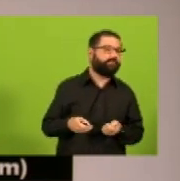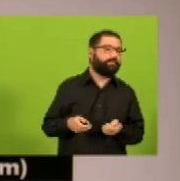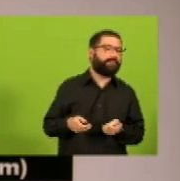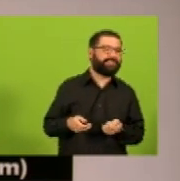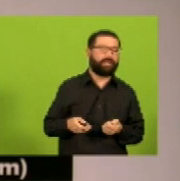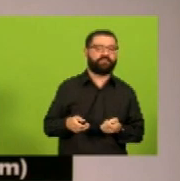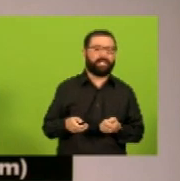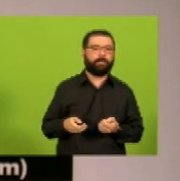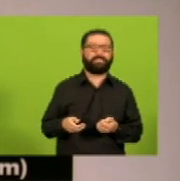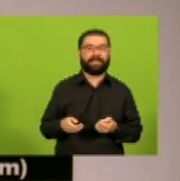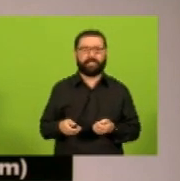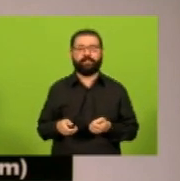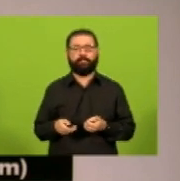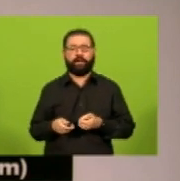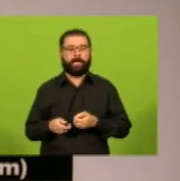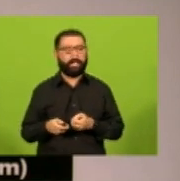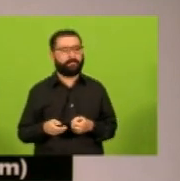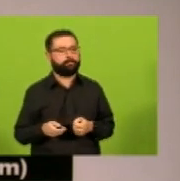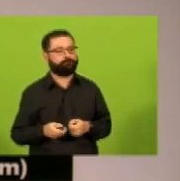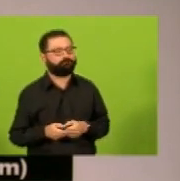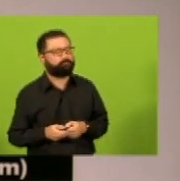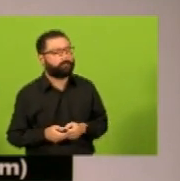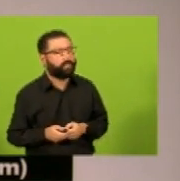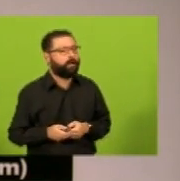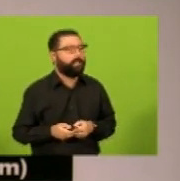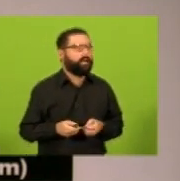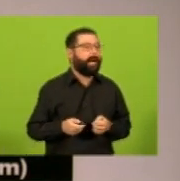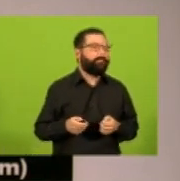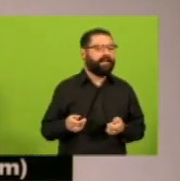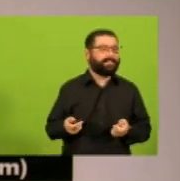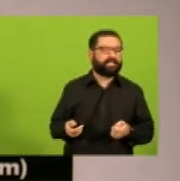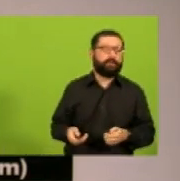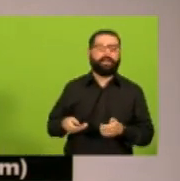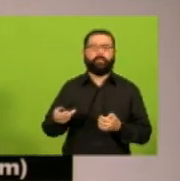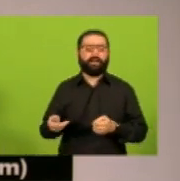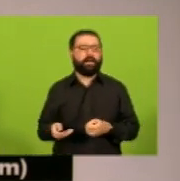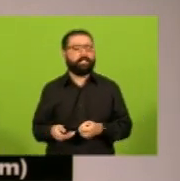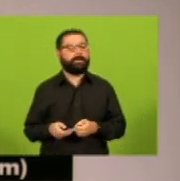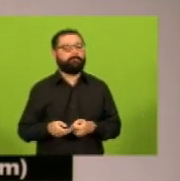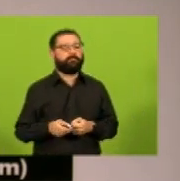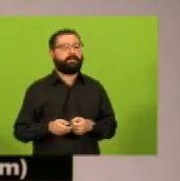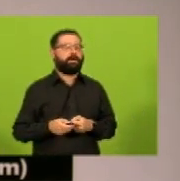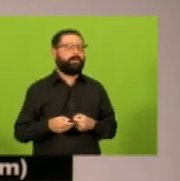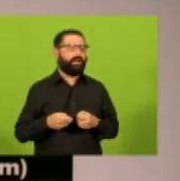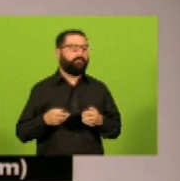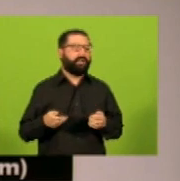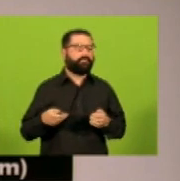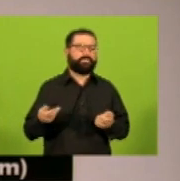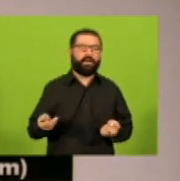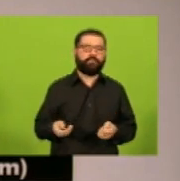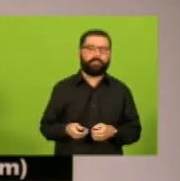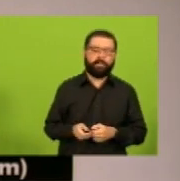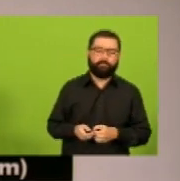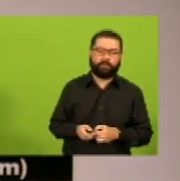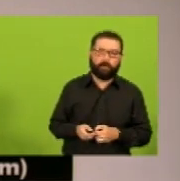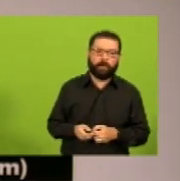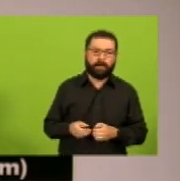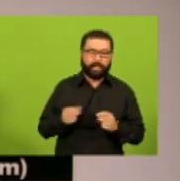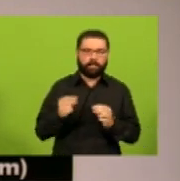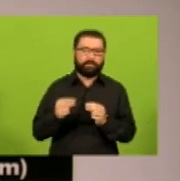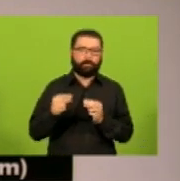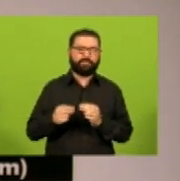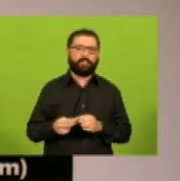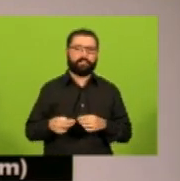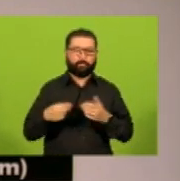ou 0,007 polegadas. A malha 100 menor ainda, e a malha 200 ali